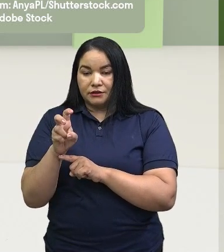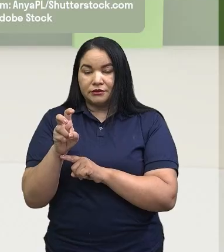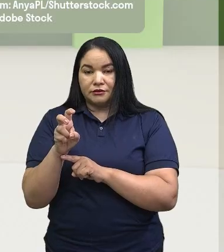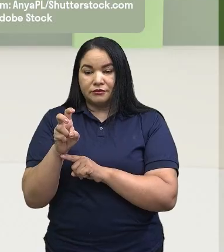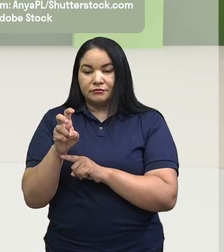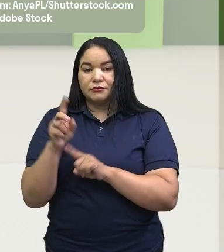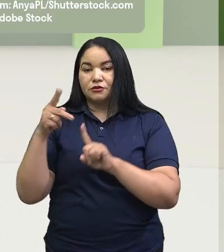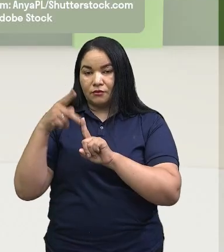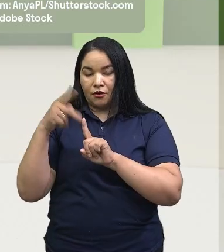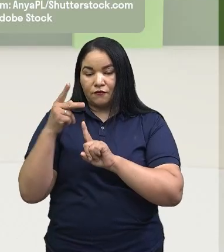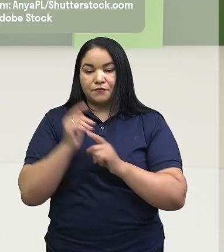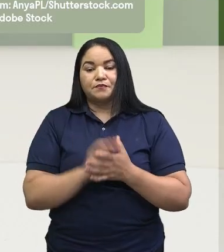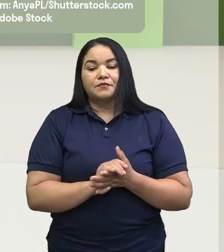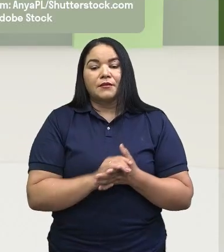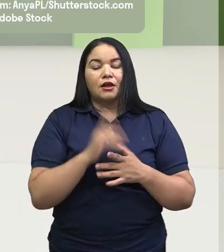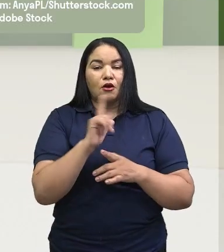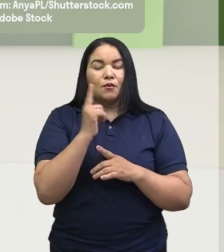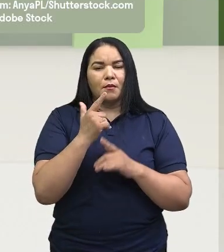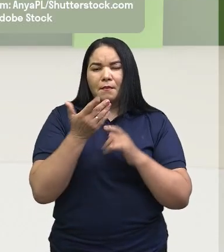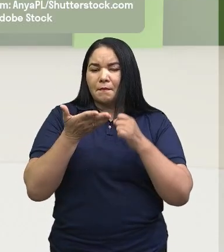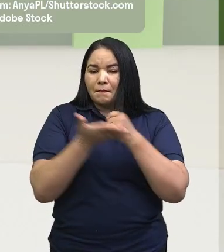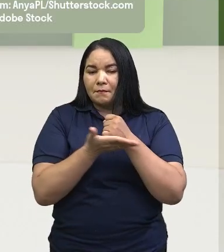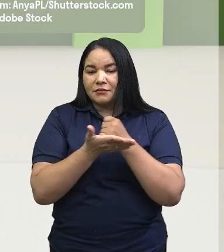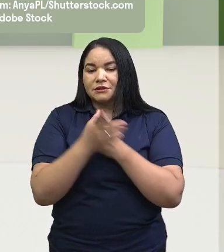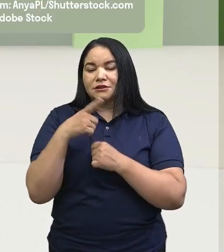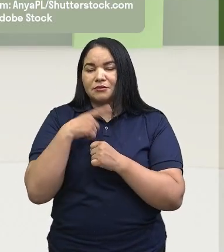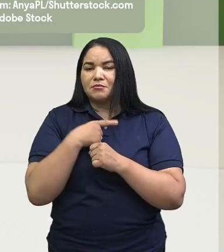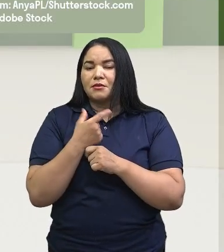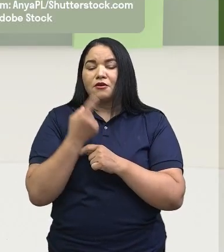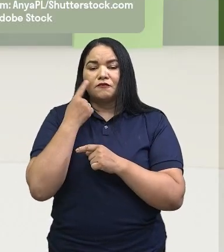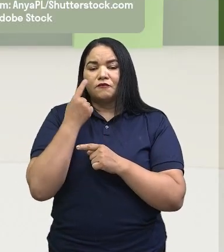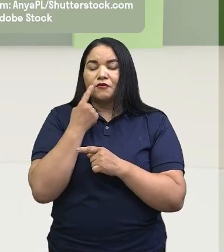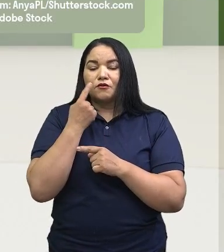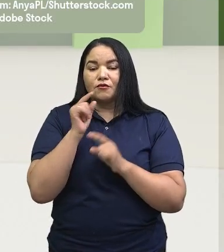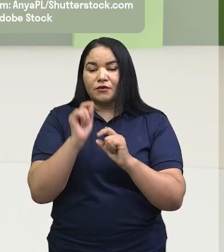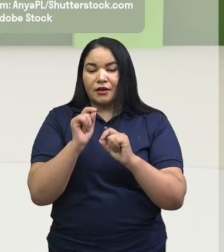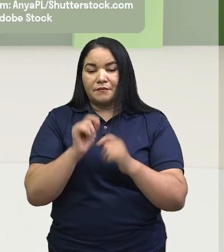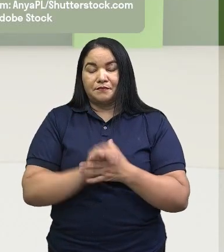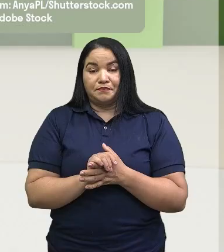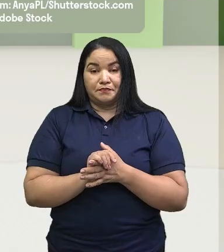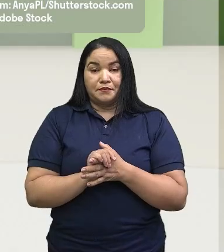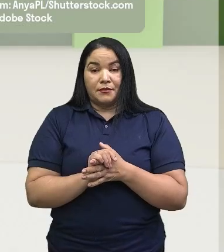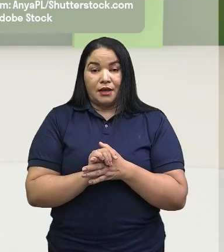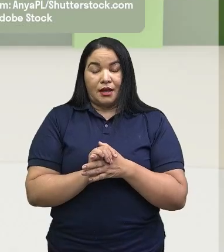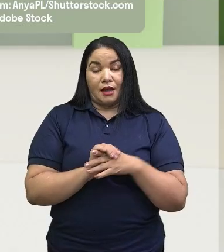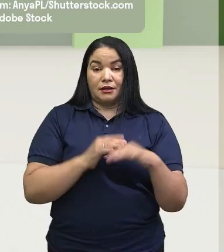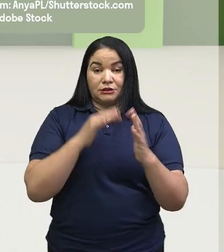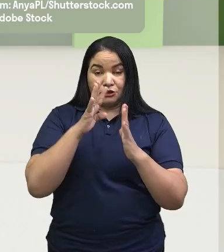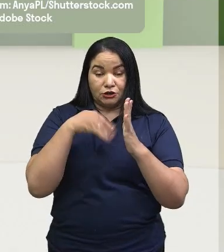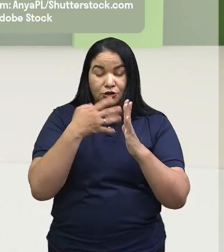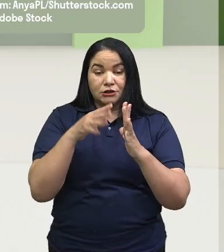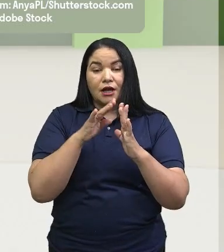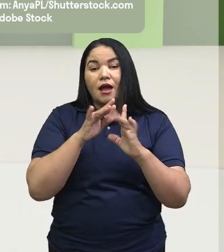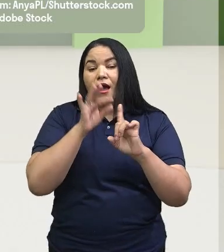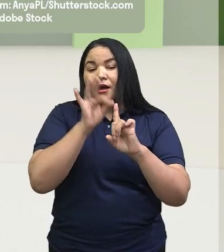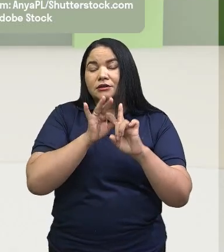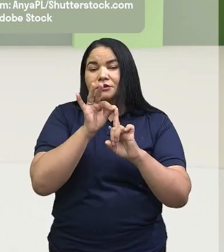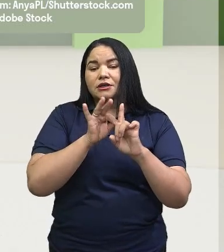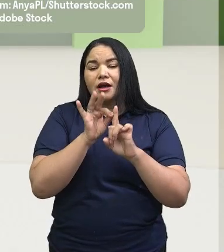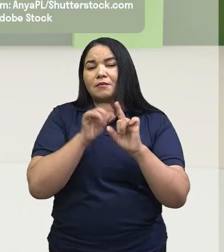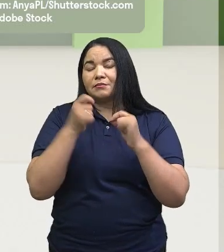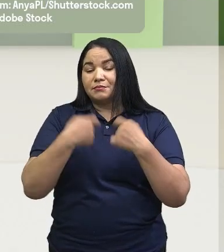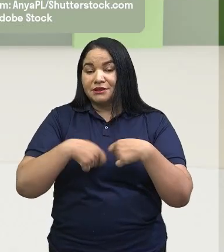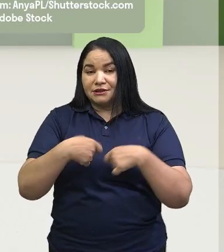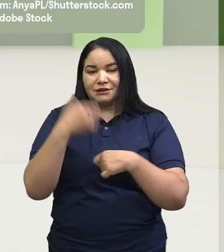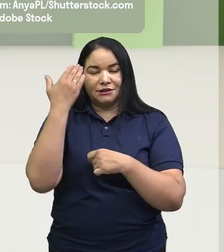373,15 Kelvin. Aí, com base nisso, nós também vimos aí que, para medir essas escalas, eu preciso entender